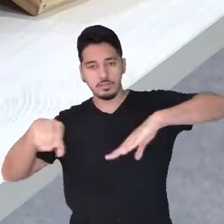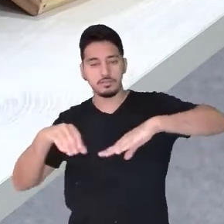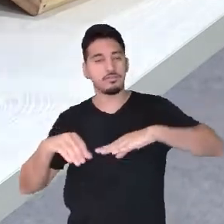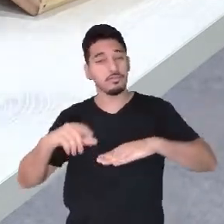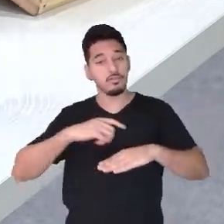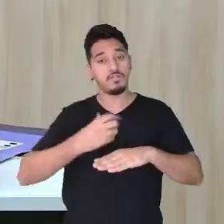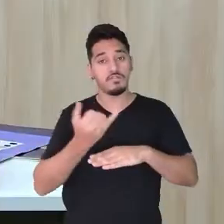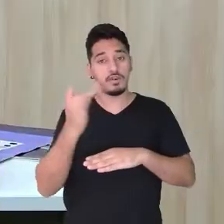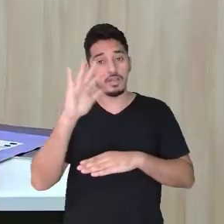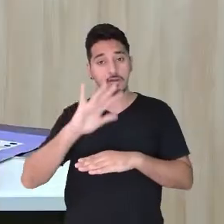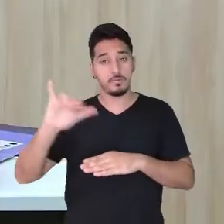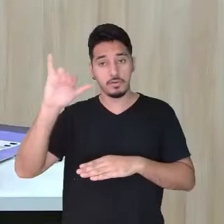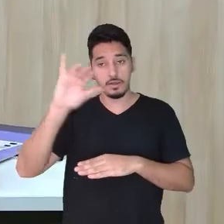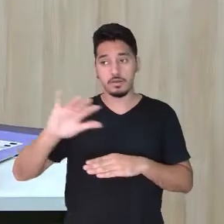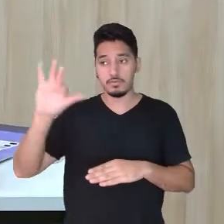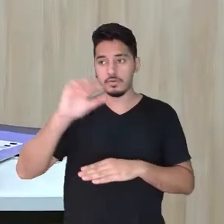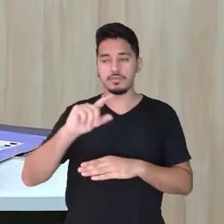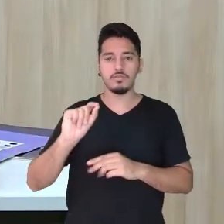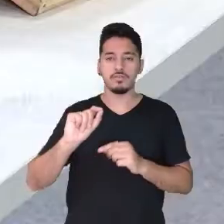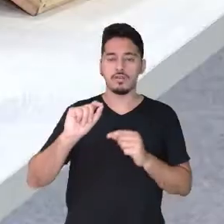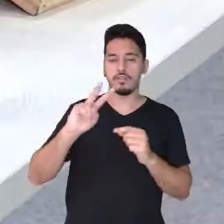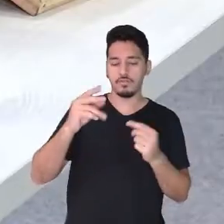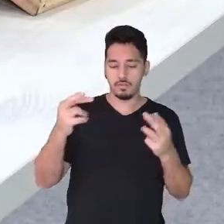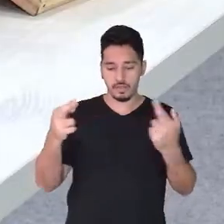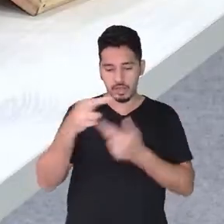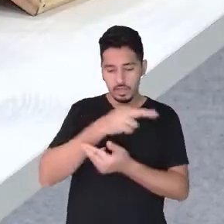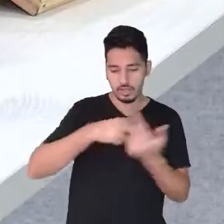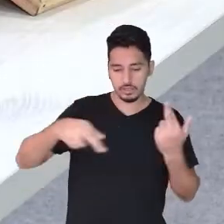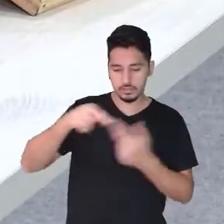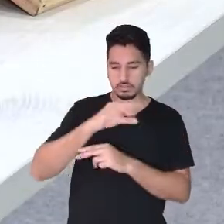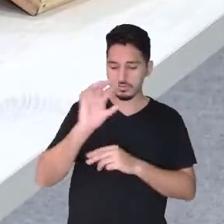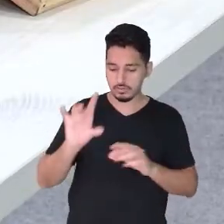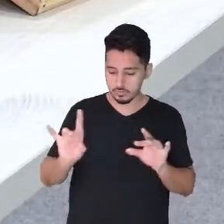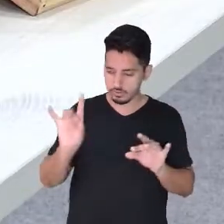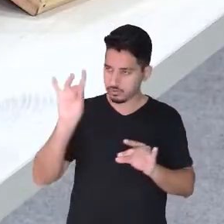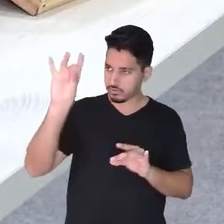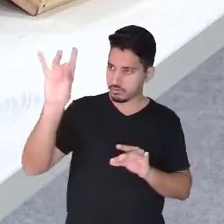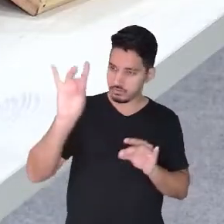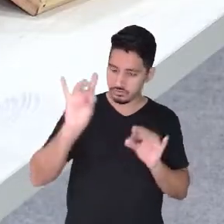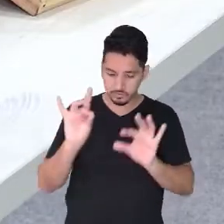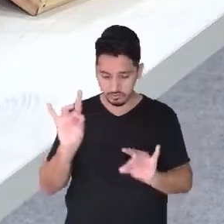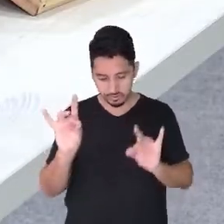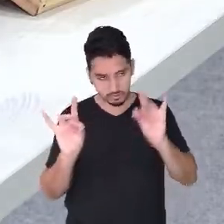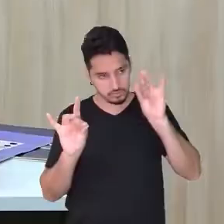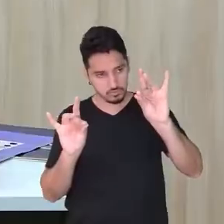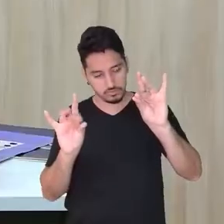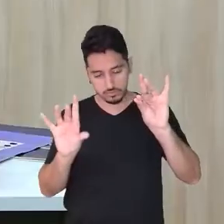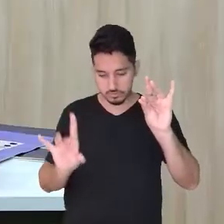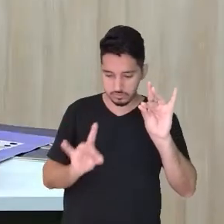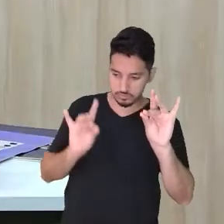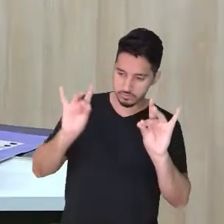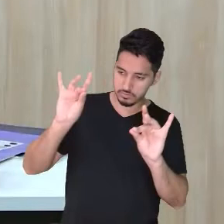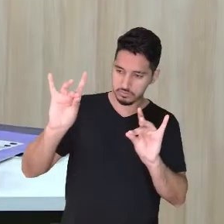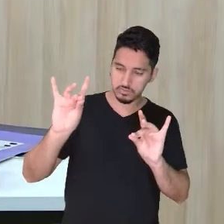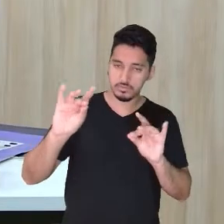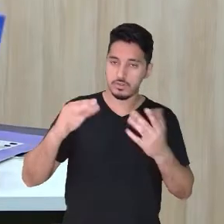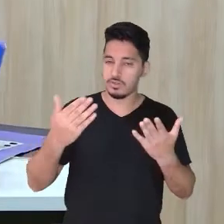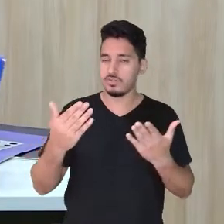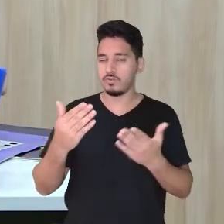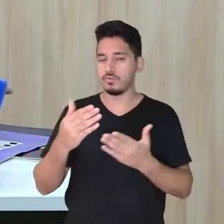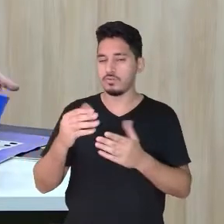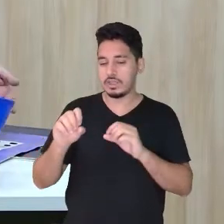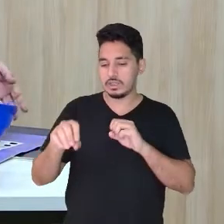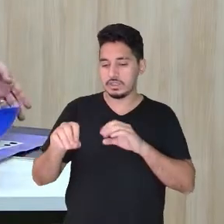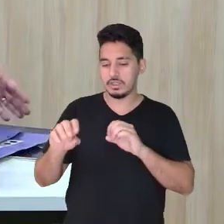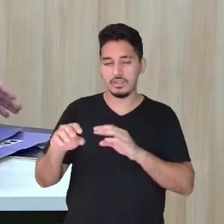imagens aqui. E aqui ele vem e relaciona com a frase. Então, trabalhar a vida diária